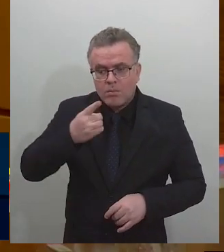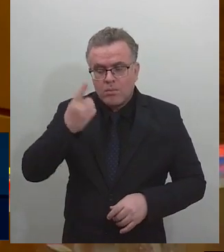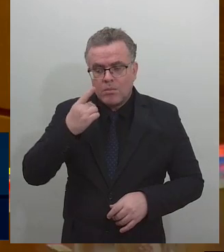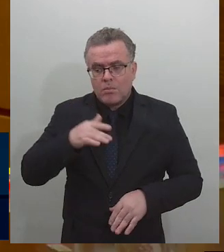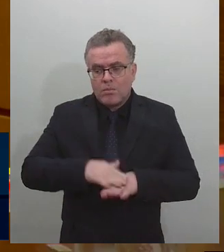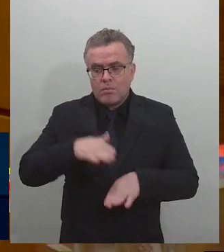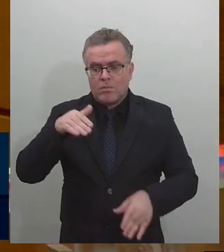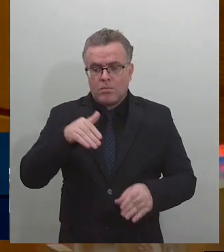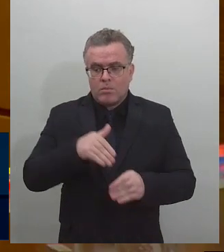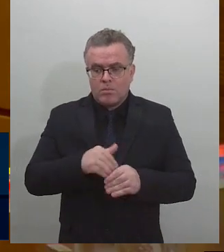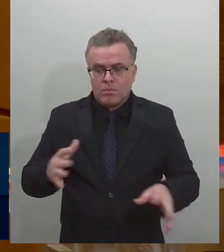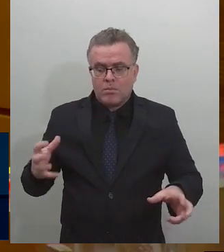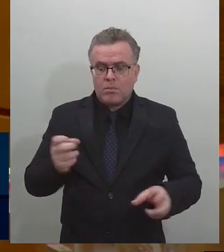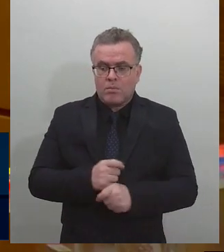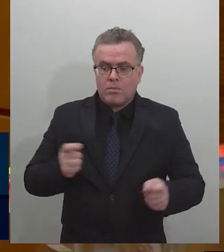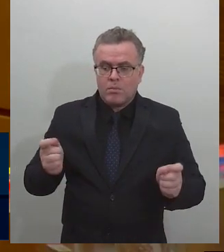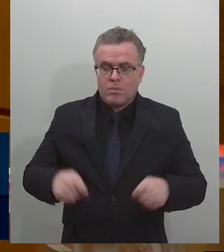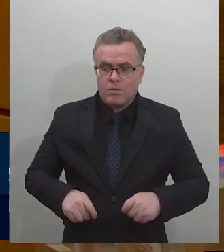ano passado,